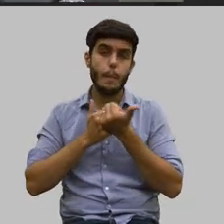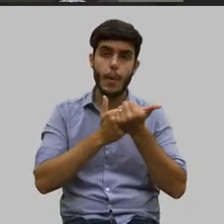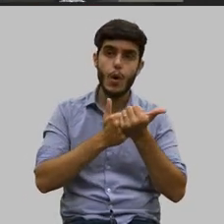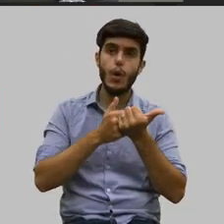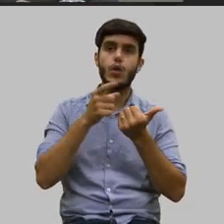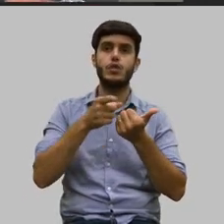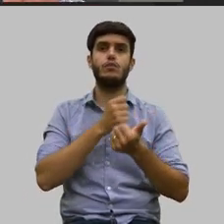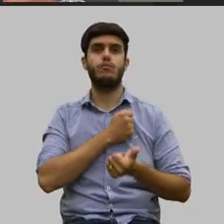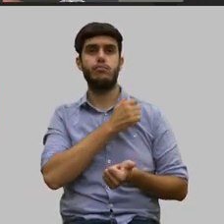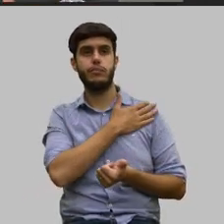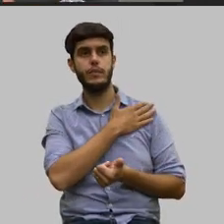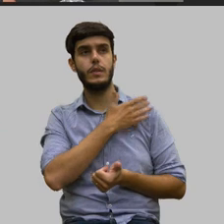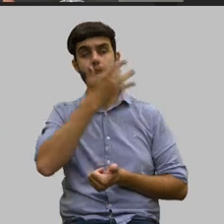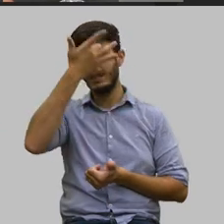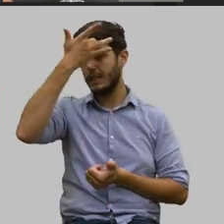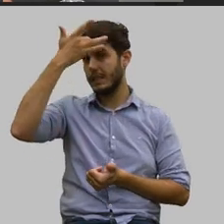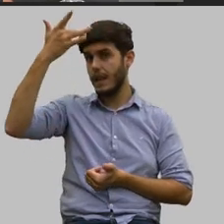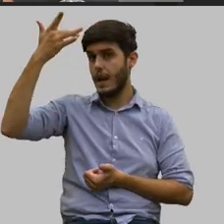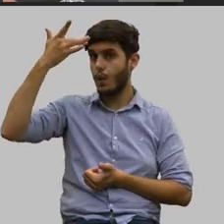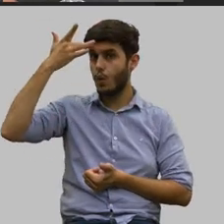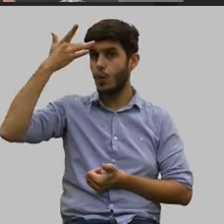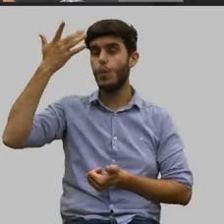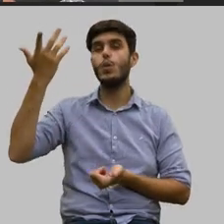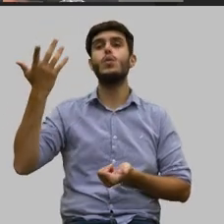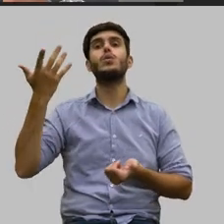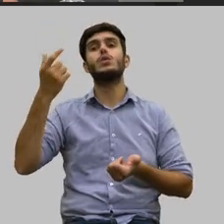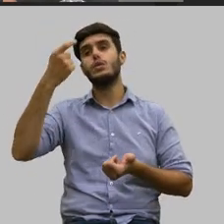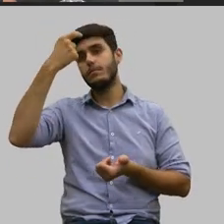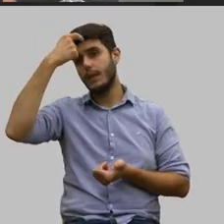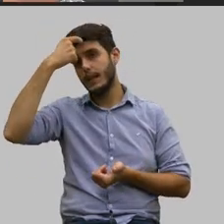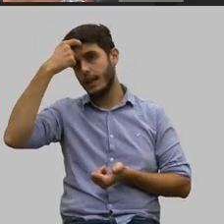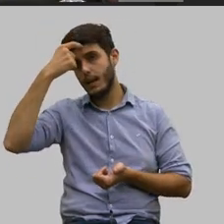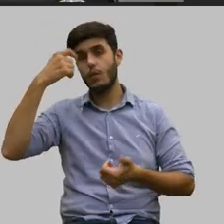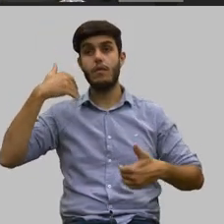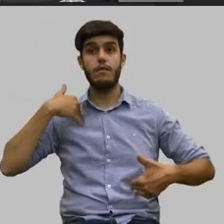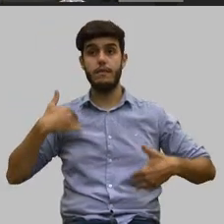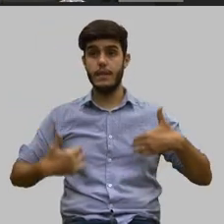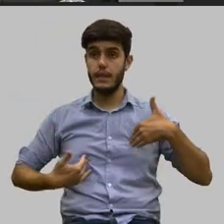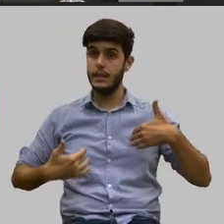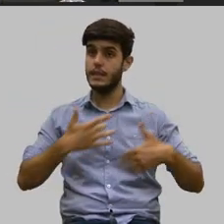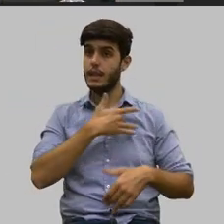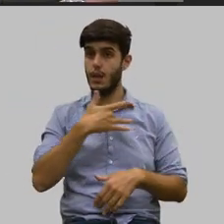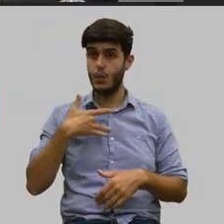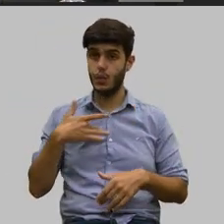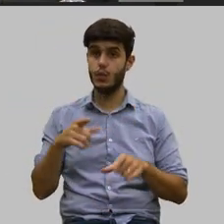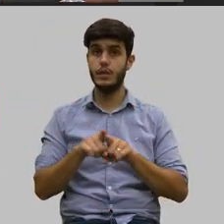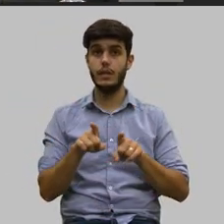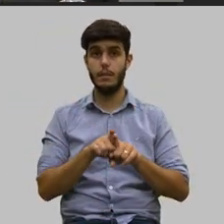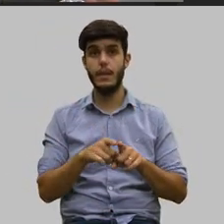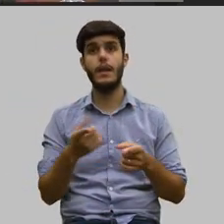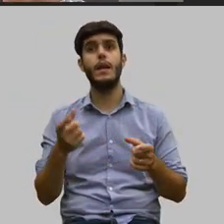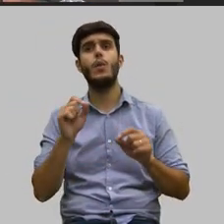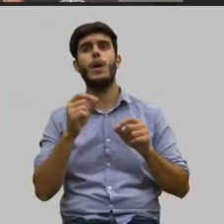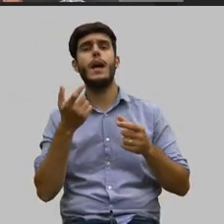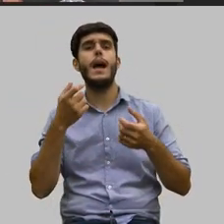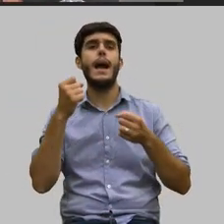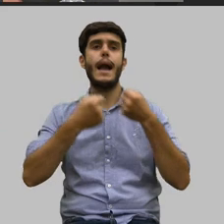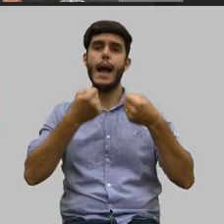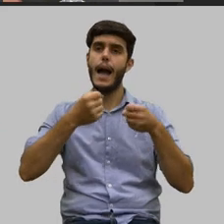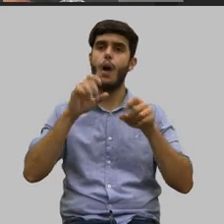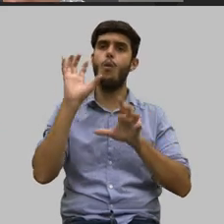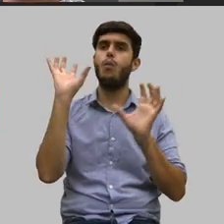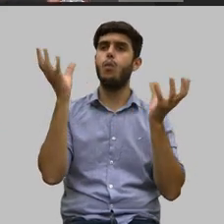à saúde física e mental ações correcionais E o planejamento de uma forma geral da parte logística com viaturas equipamentos